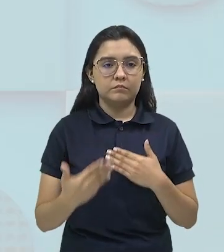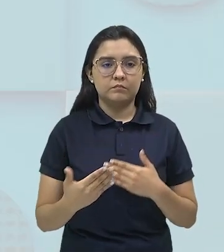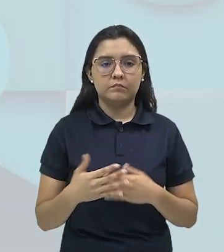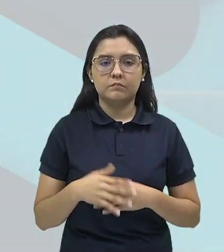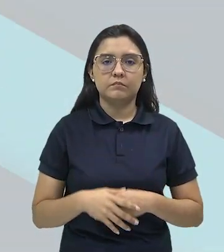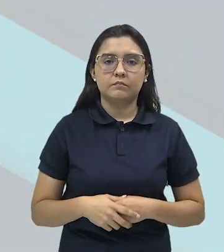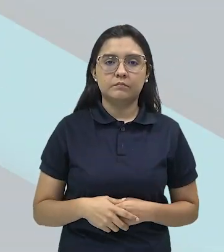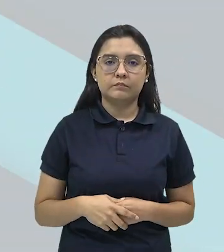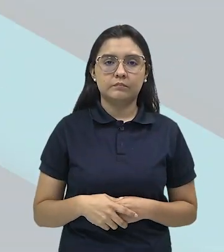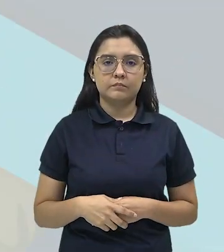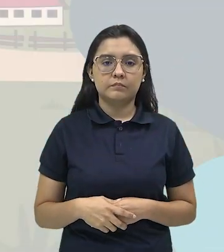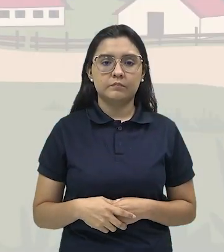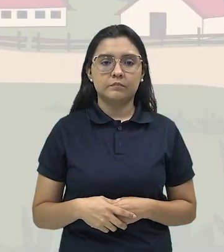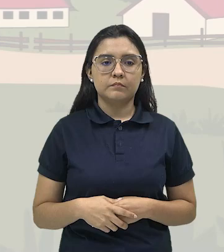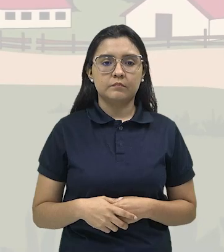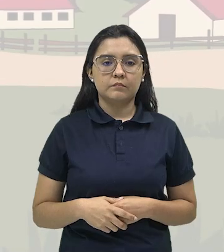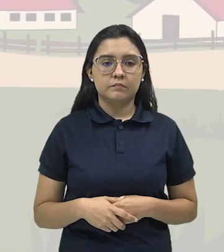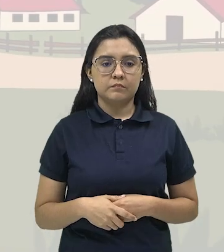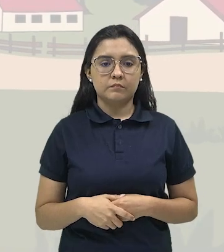vocês.